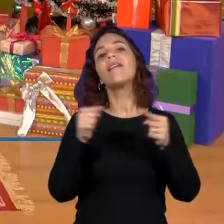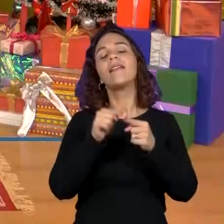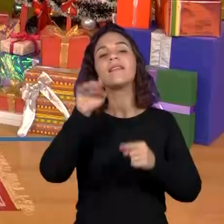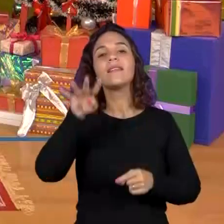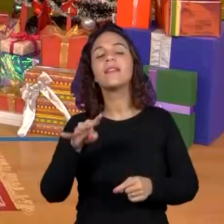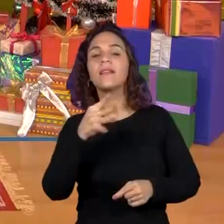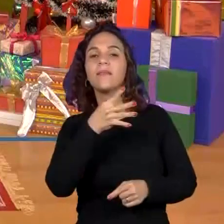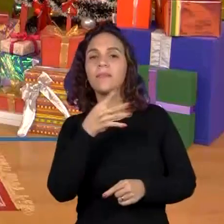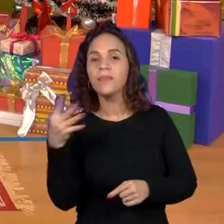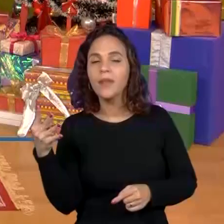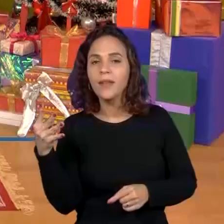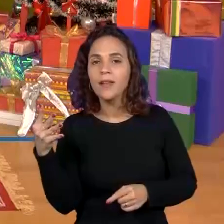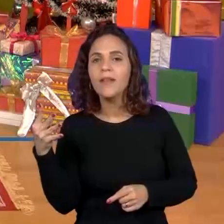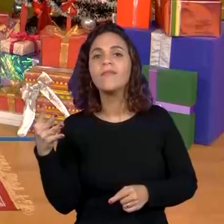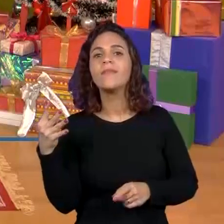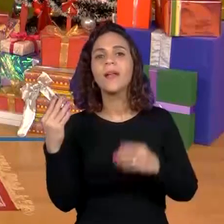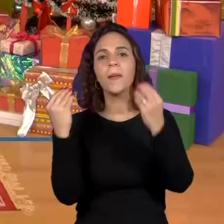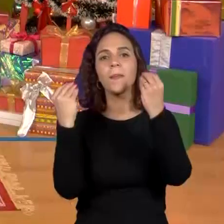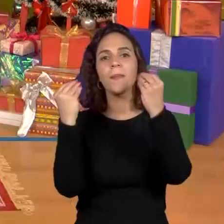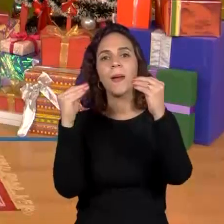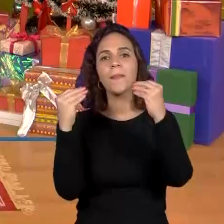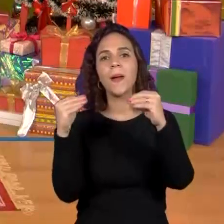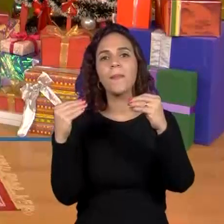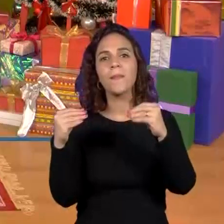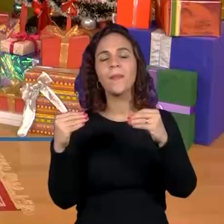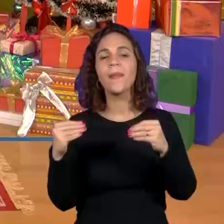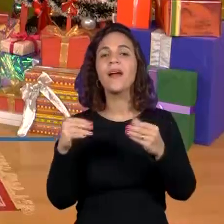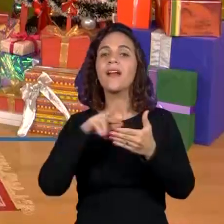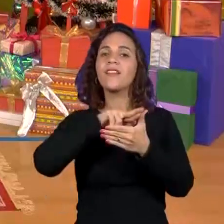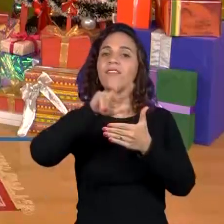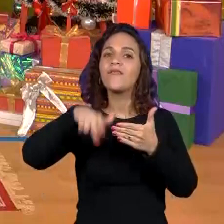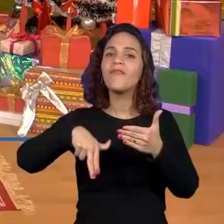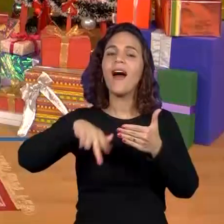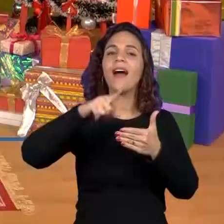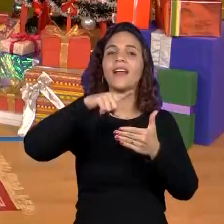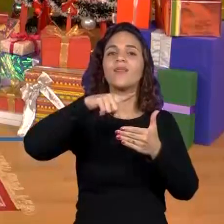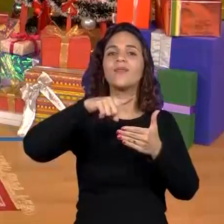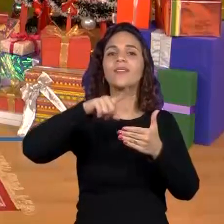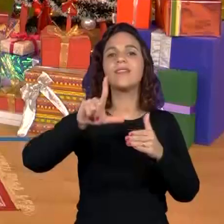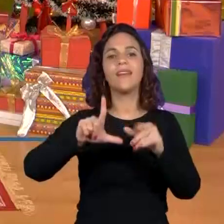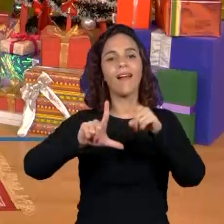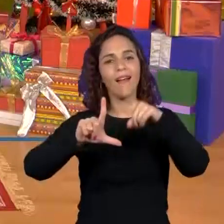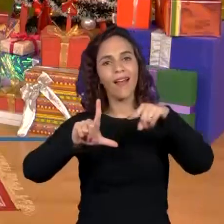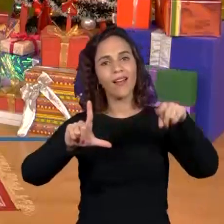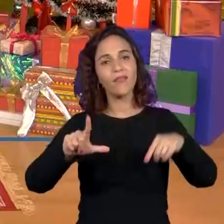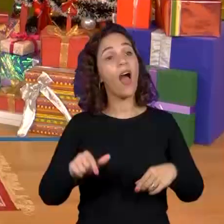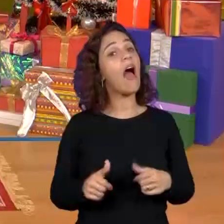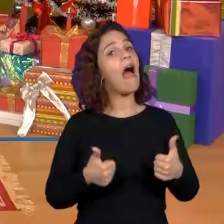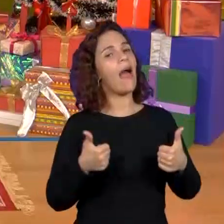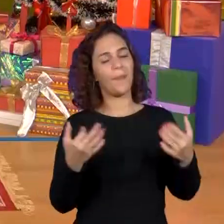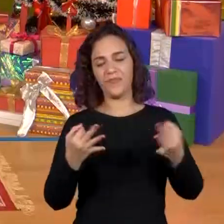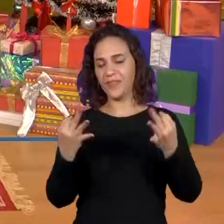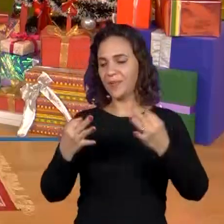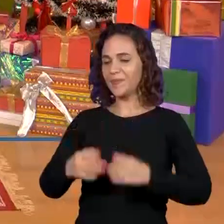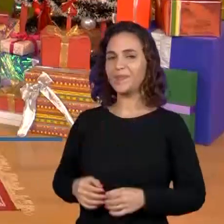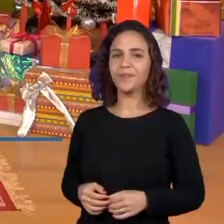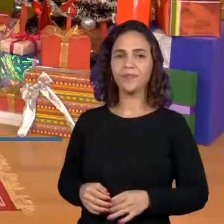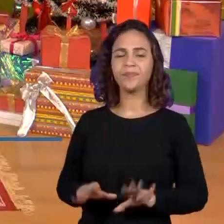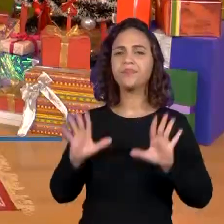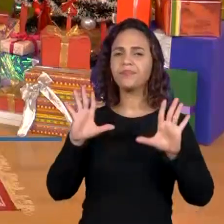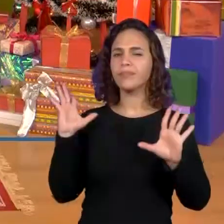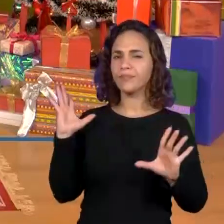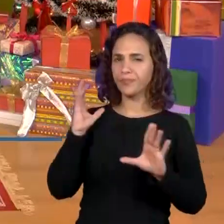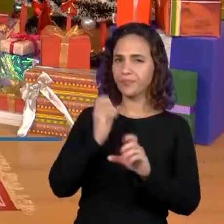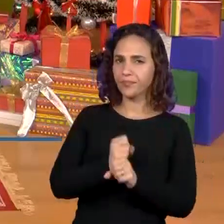tabela e colocar em vários tipos de gráficos. Tudo bem? Bom. Ah, perfeito. Vamos recapitular,